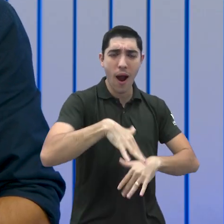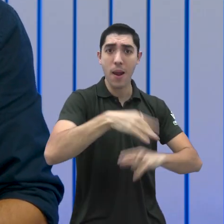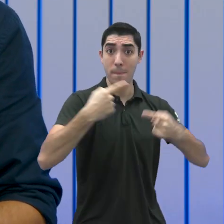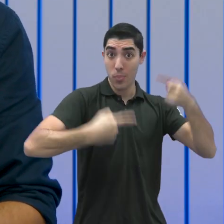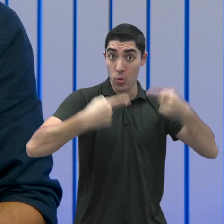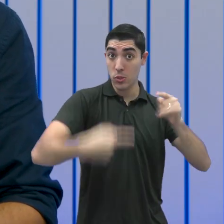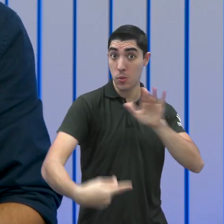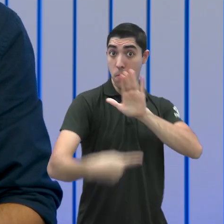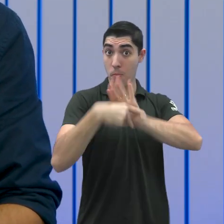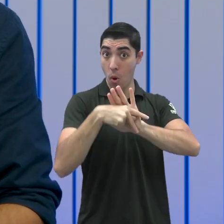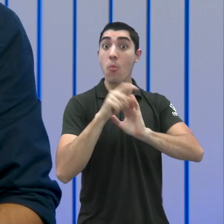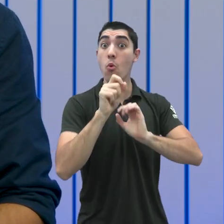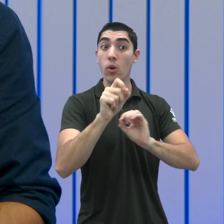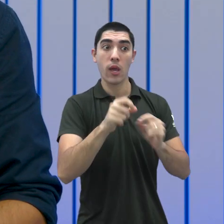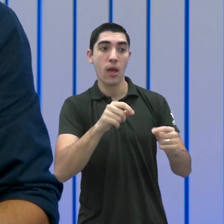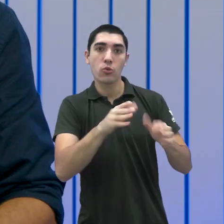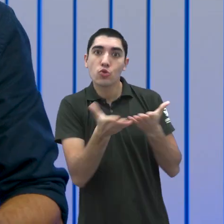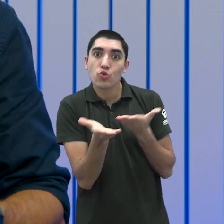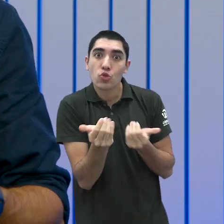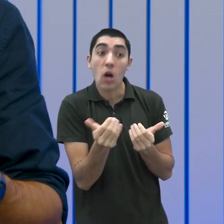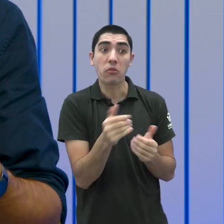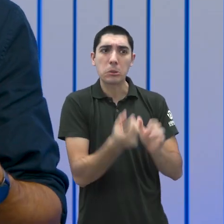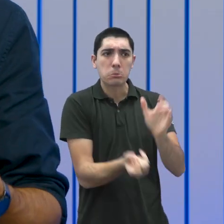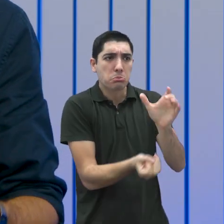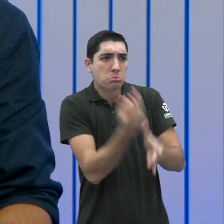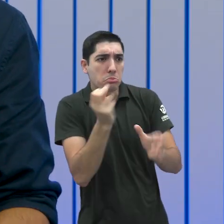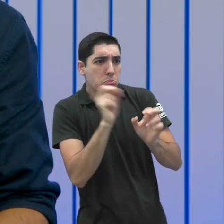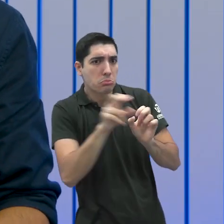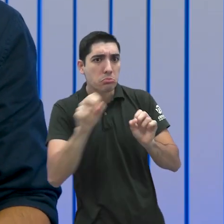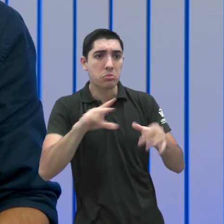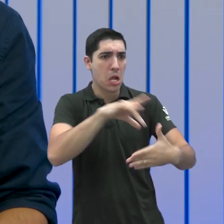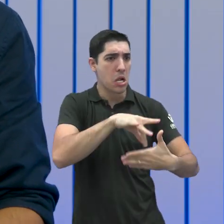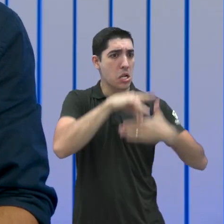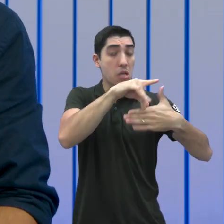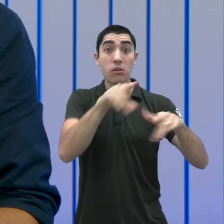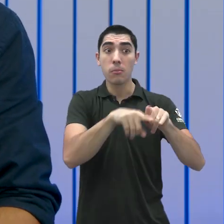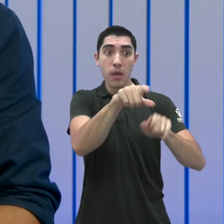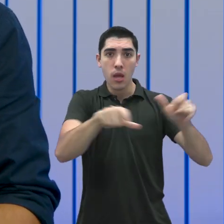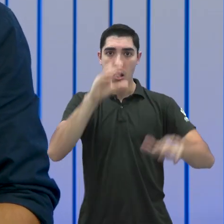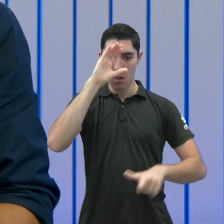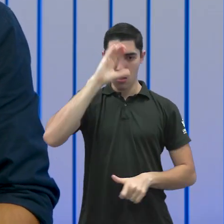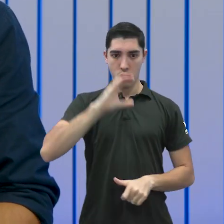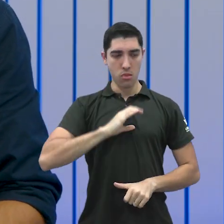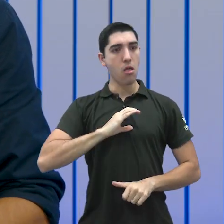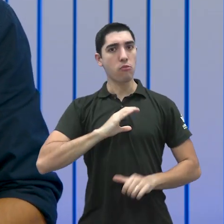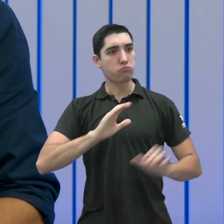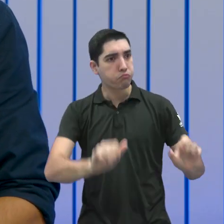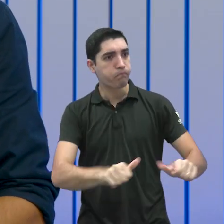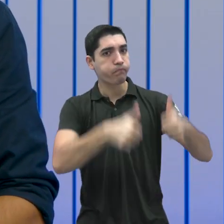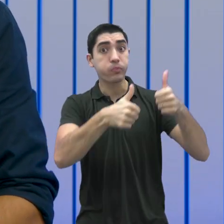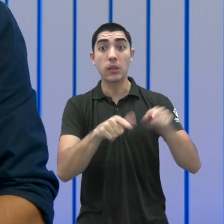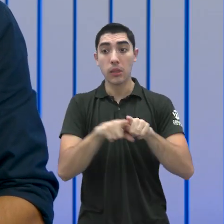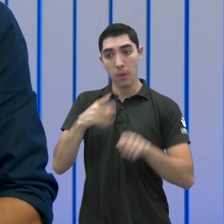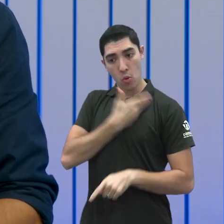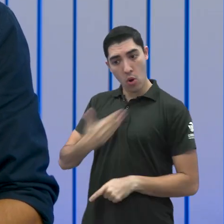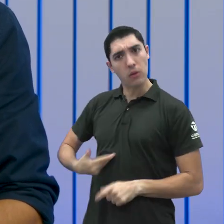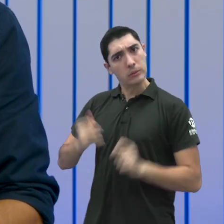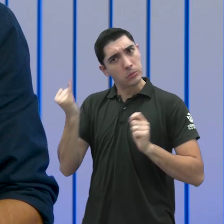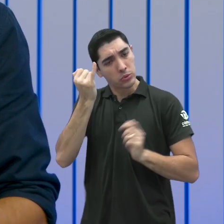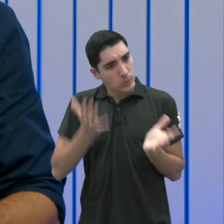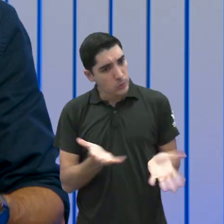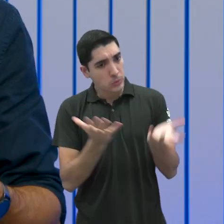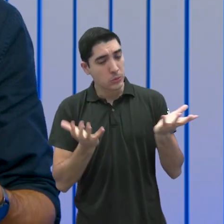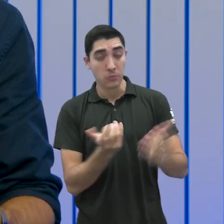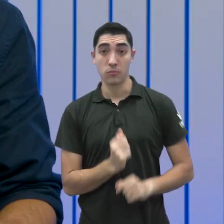e projetos de educação política estão revelando novos líderes e fortalecendo a cidadania. Você vai ver como o poder público